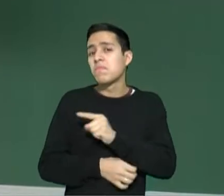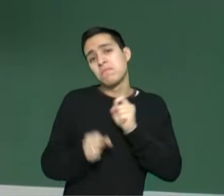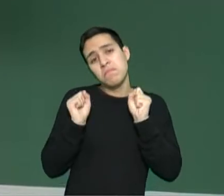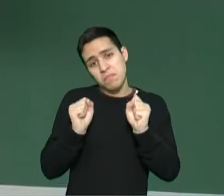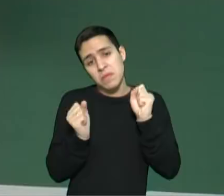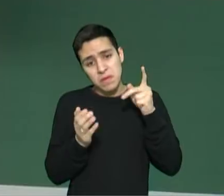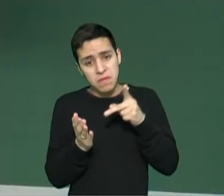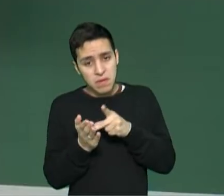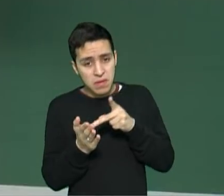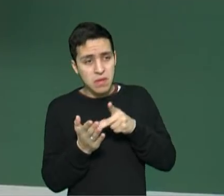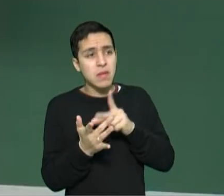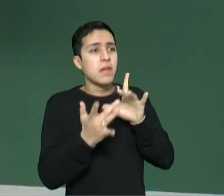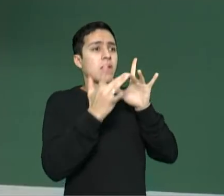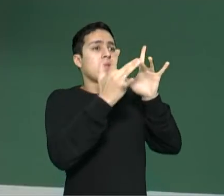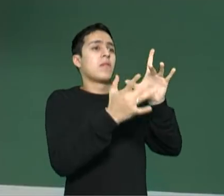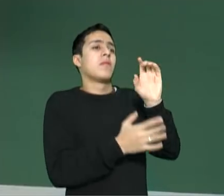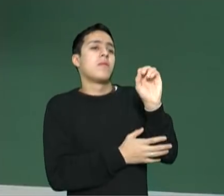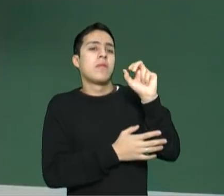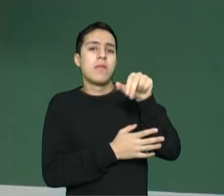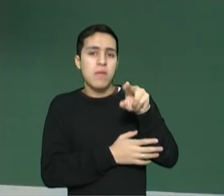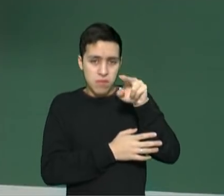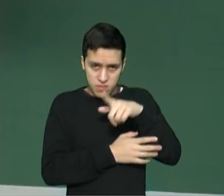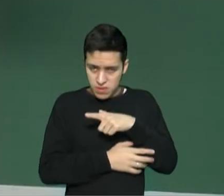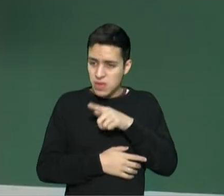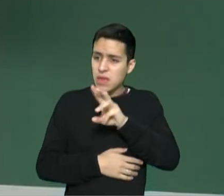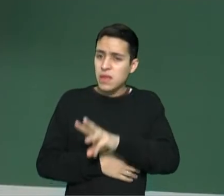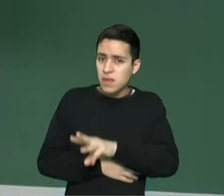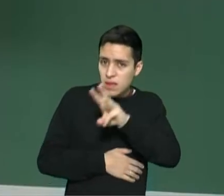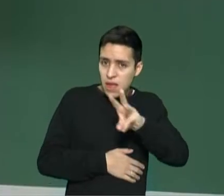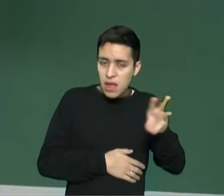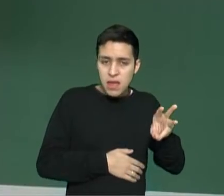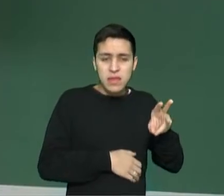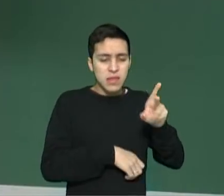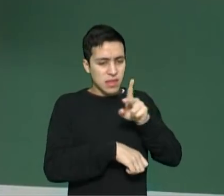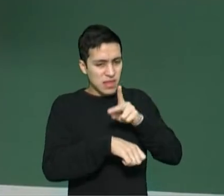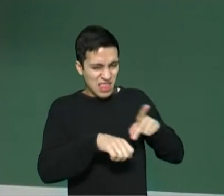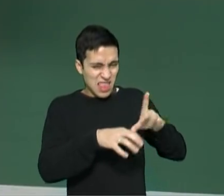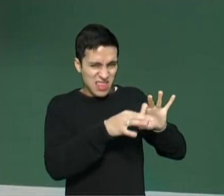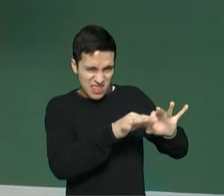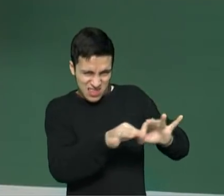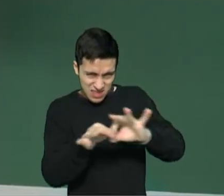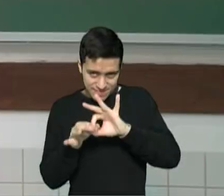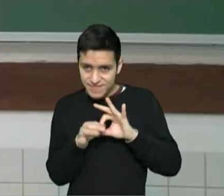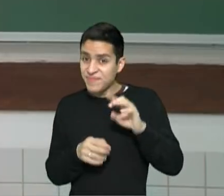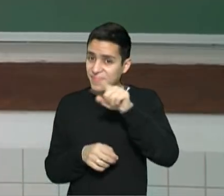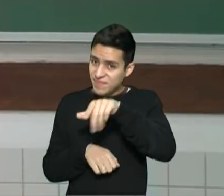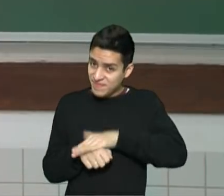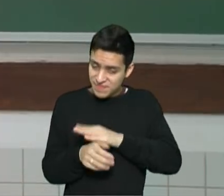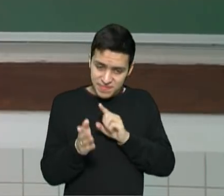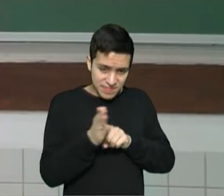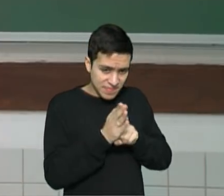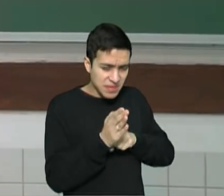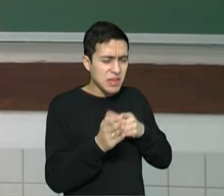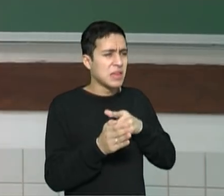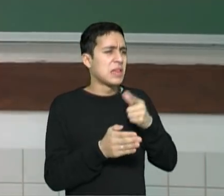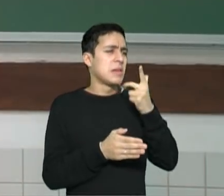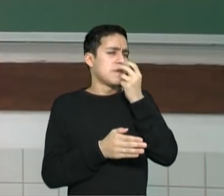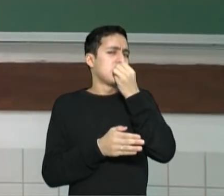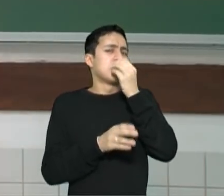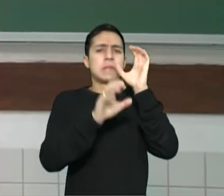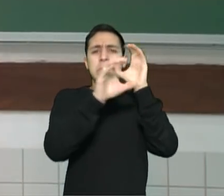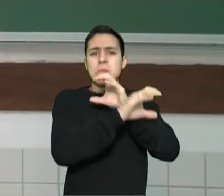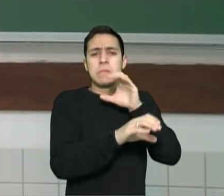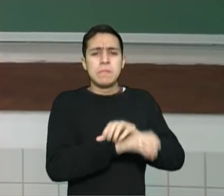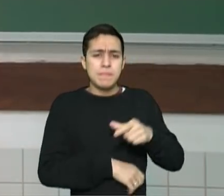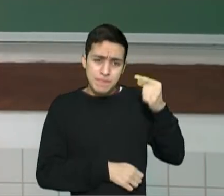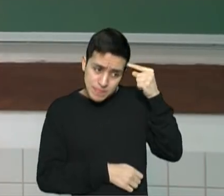literalmente, entrar em contato com a ONU, tem o site das Nações Unidas, pesquisem. O site das Nações Unidas é muito completo, muito legal.